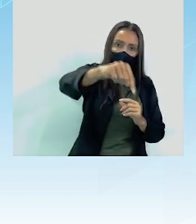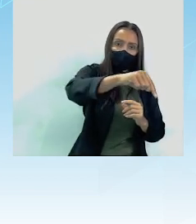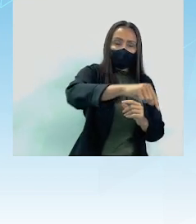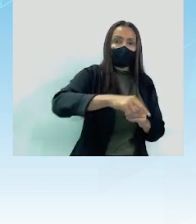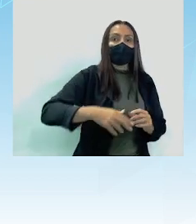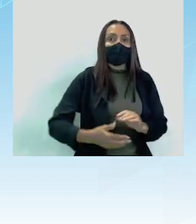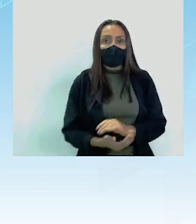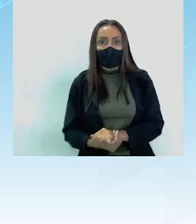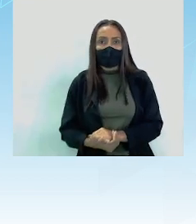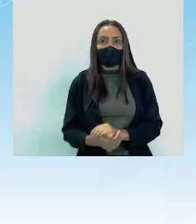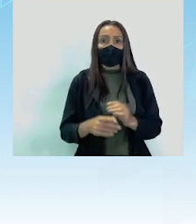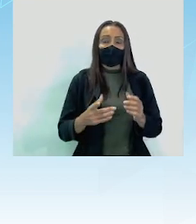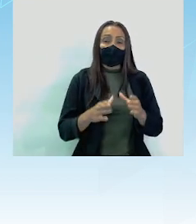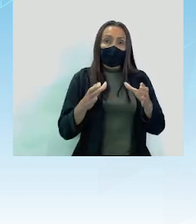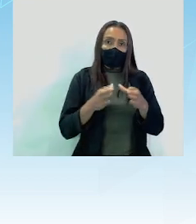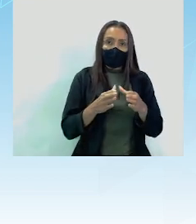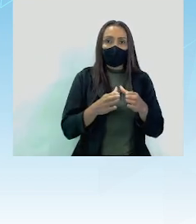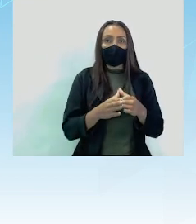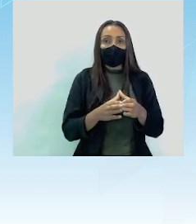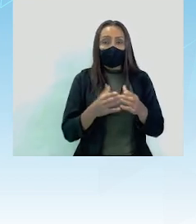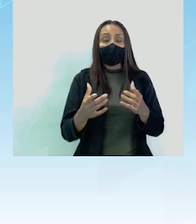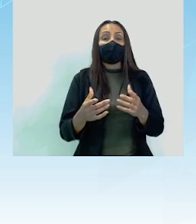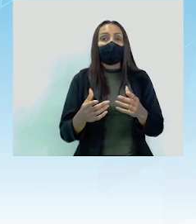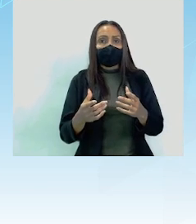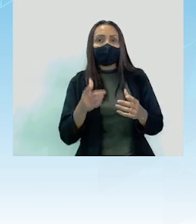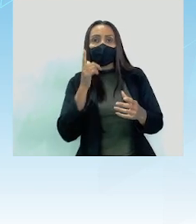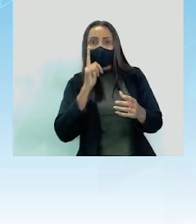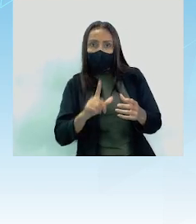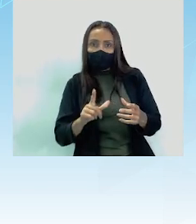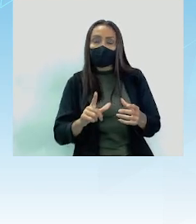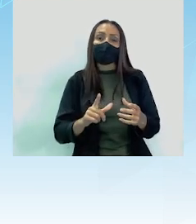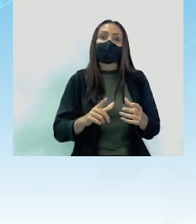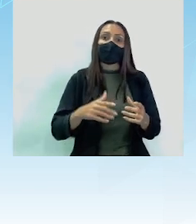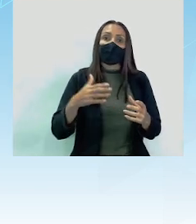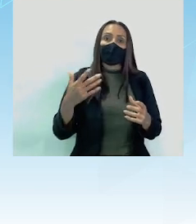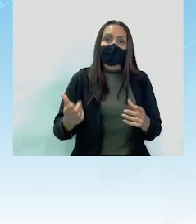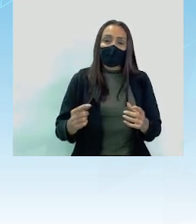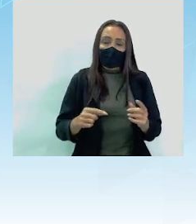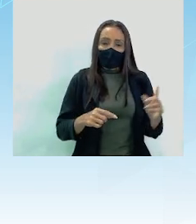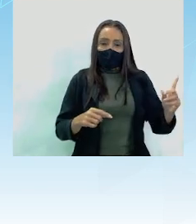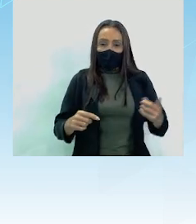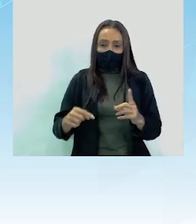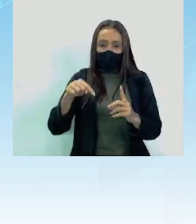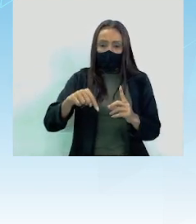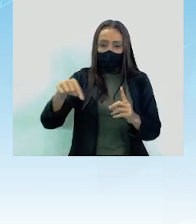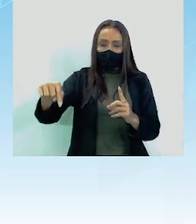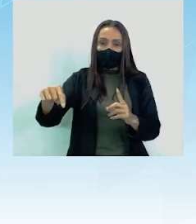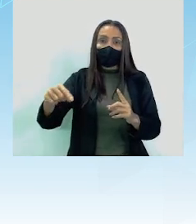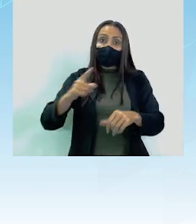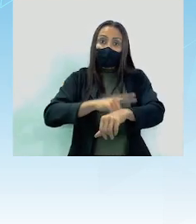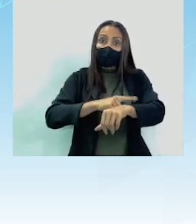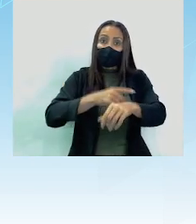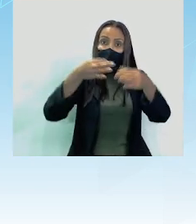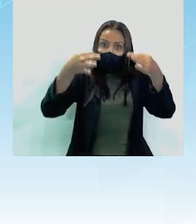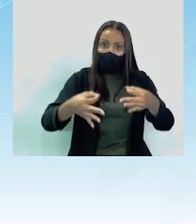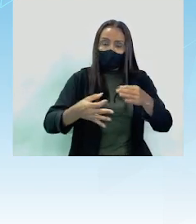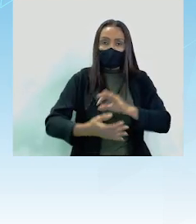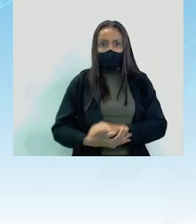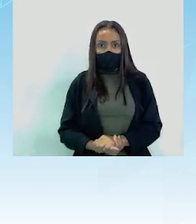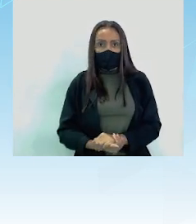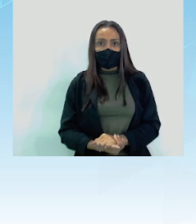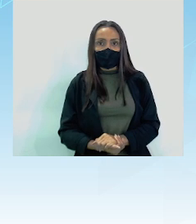equipe pode ganhar e não necessariamente elas precisam chegar primeiro. Basicamente, é elas chegando nos pontos certos na hora certa, tá bom? O track